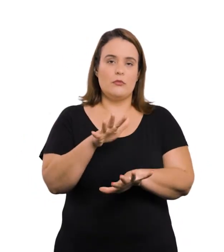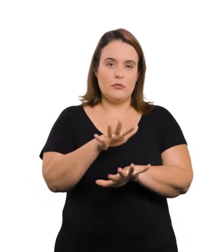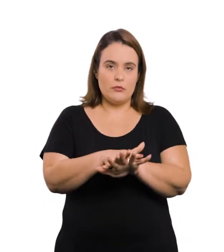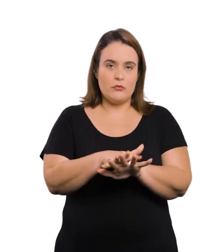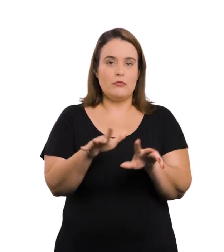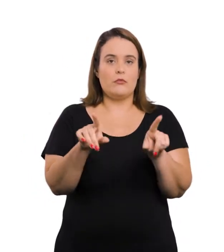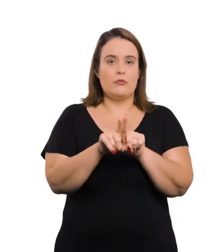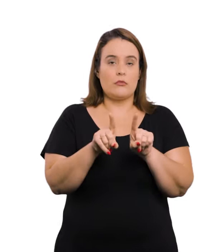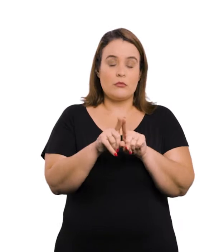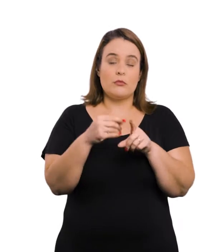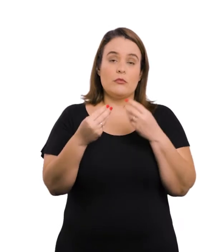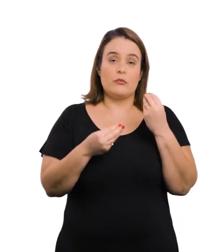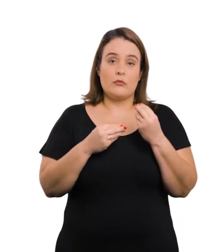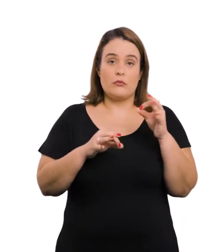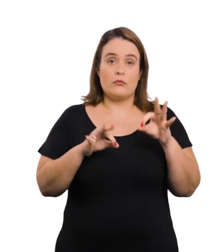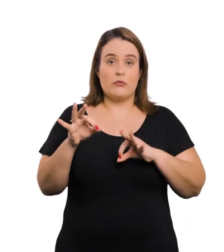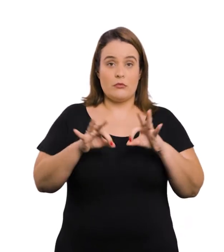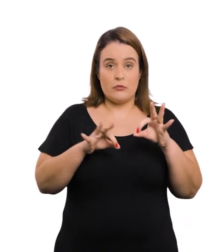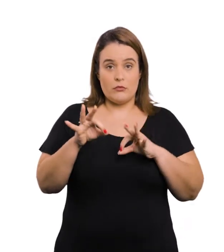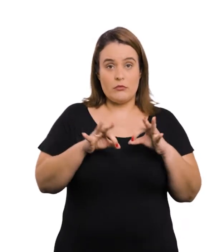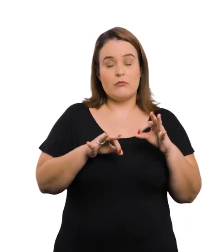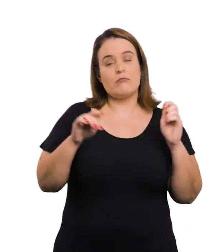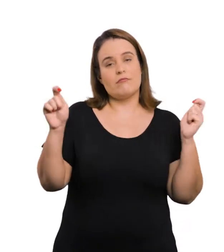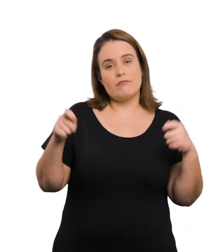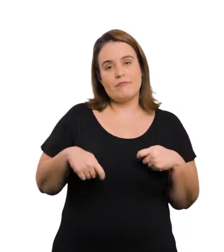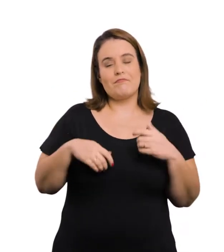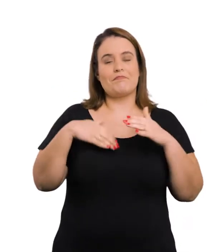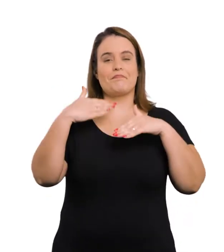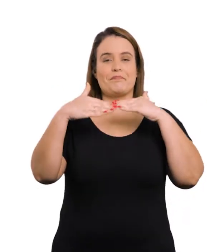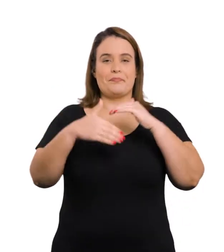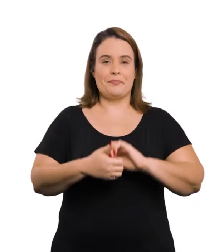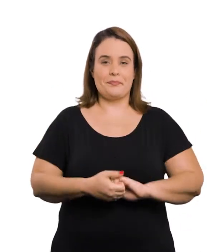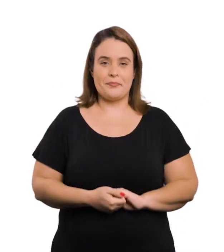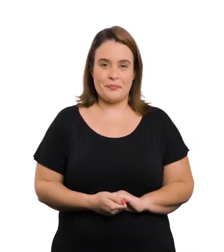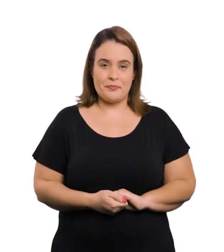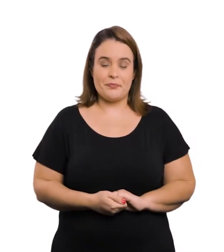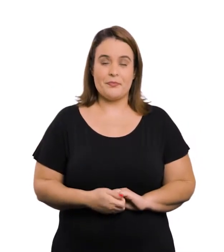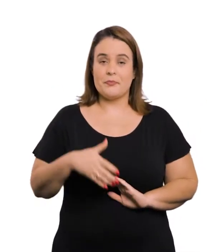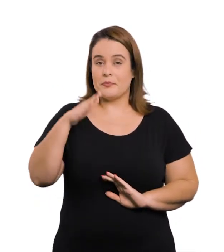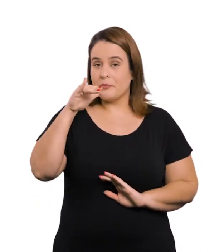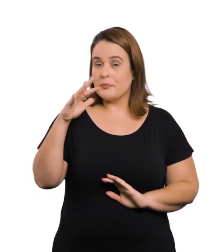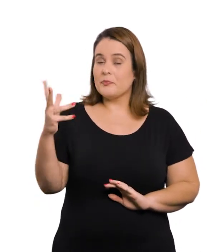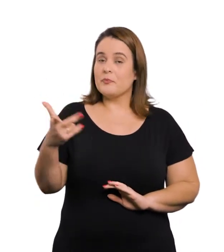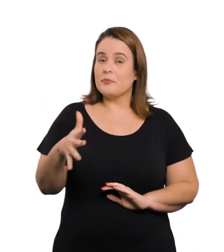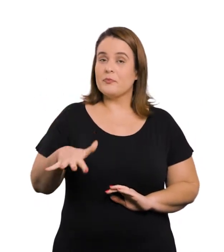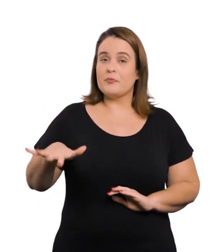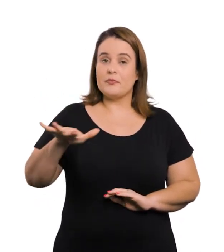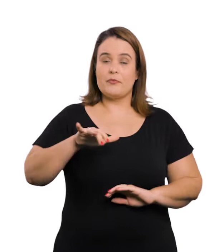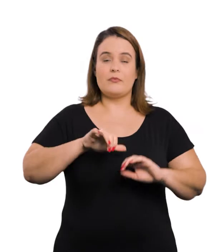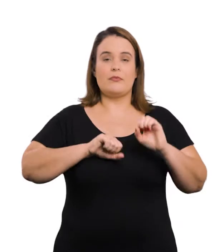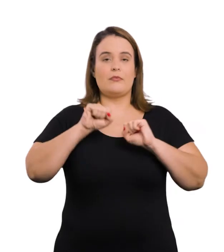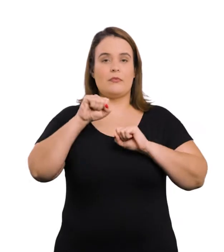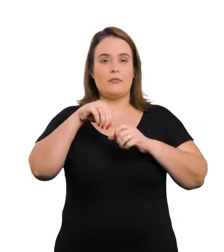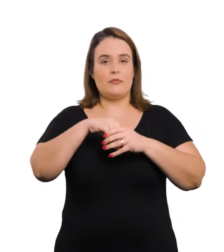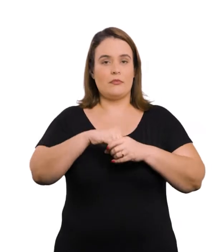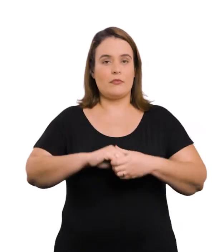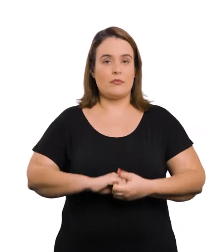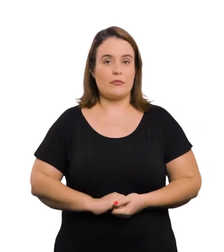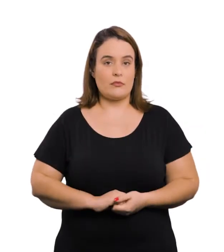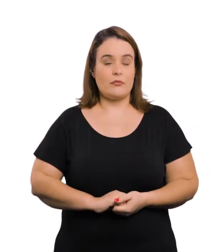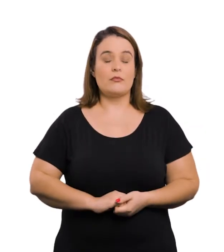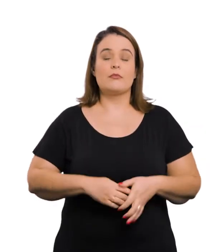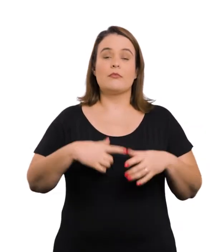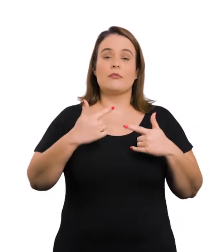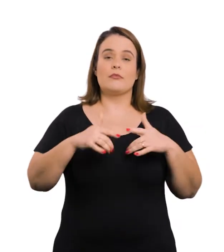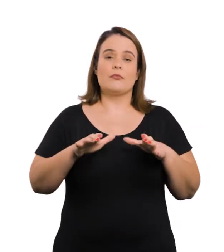inclusão e a definição dos planos de capacitação e desenvolvimento, quanto os demais colaboradores da empresa, uma vez